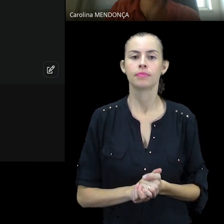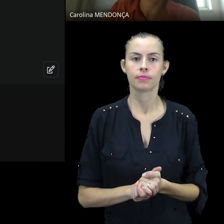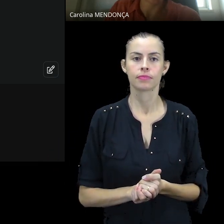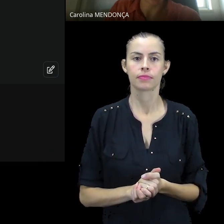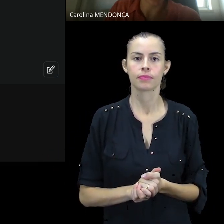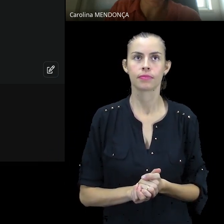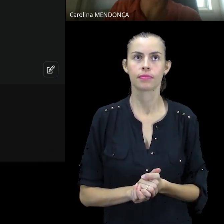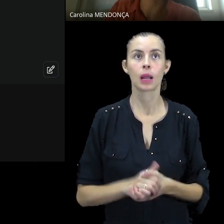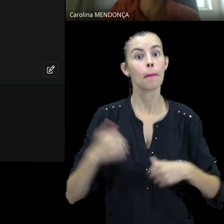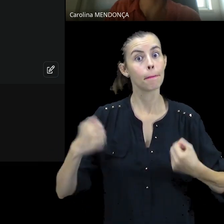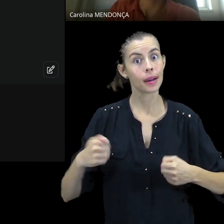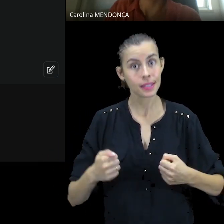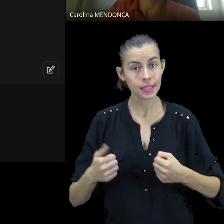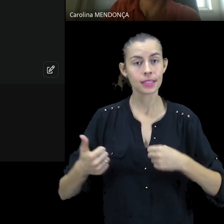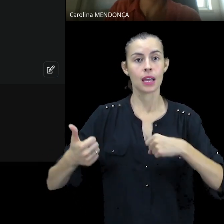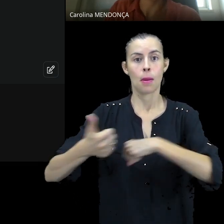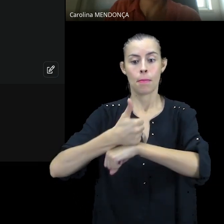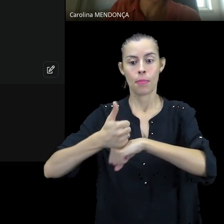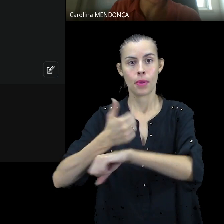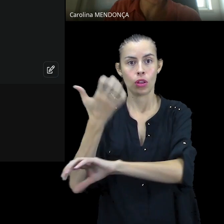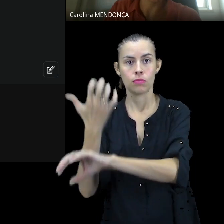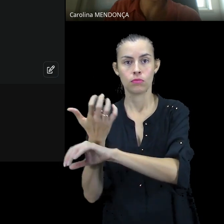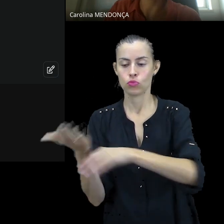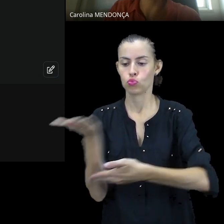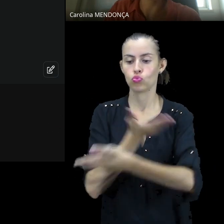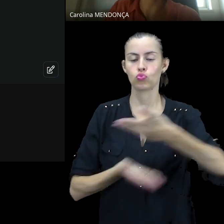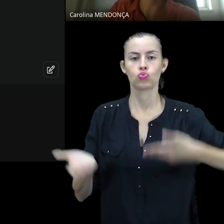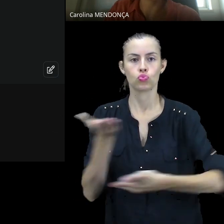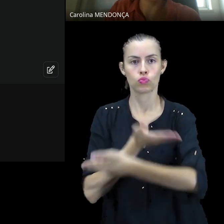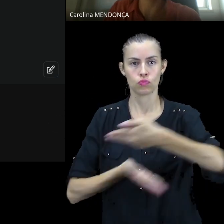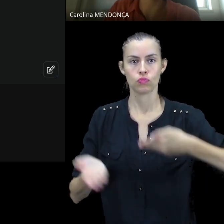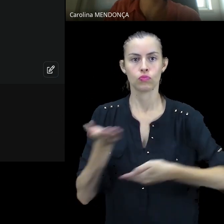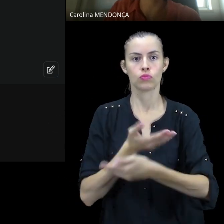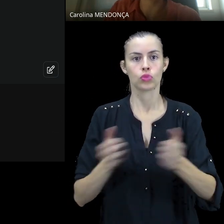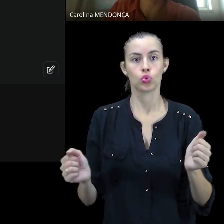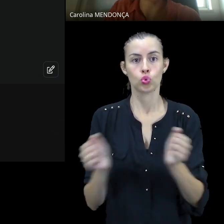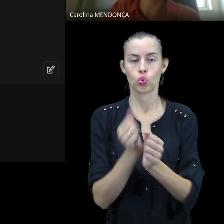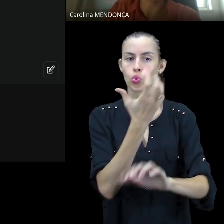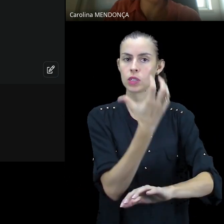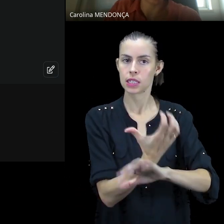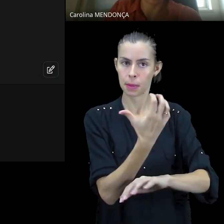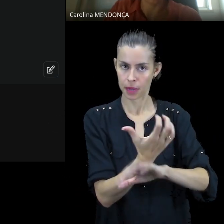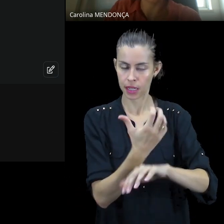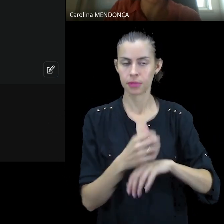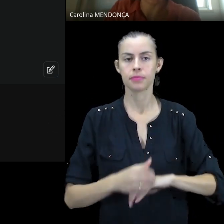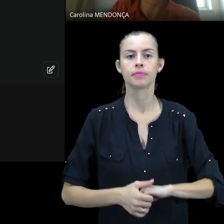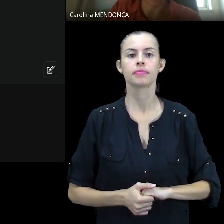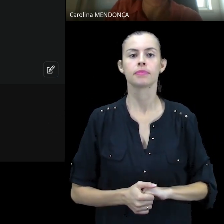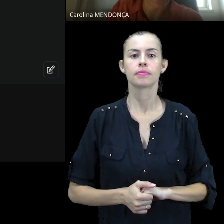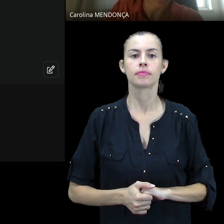pela transversalidade, como conteúdo específico ou de maneira mista, transversal e dentro